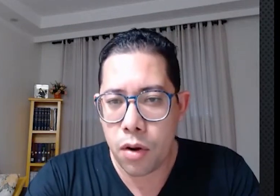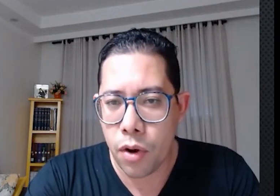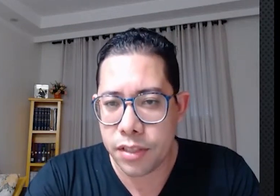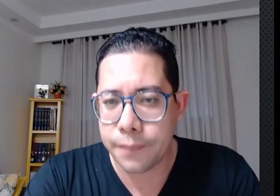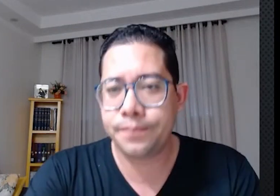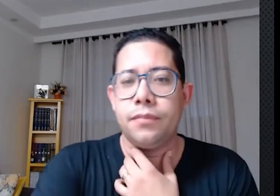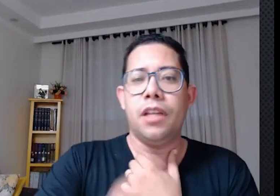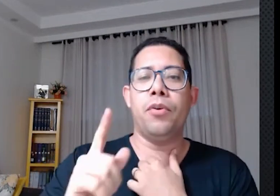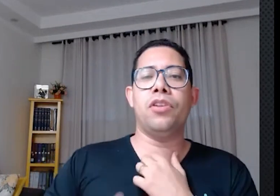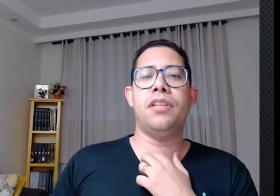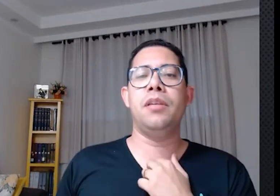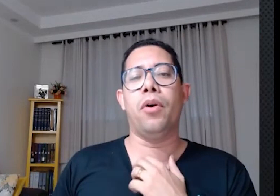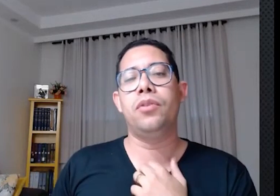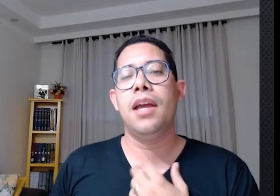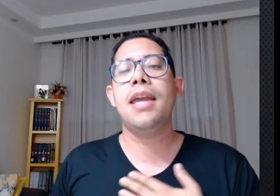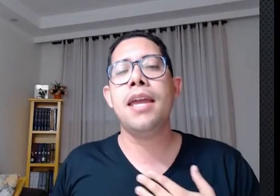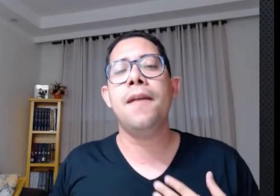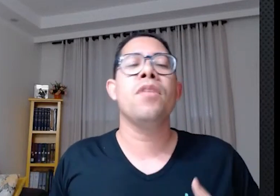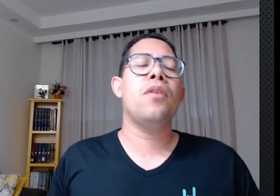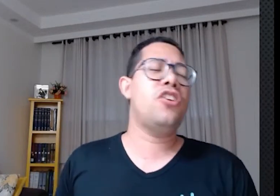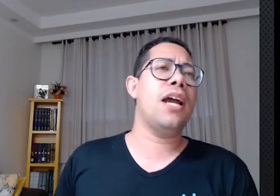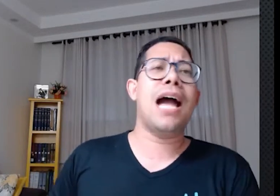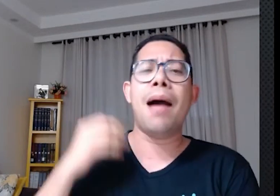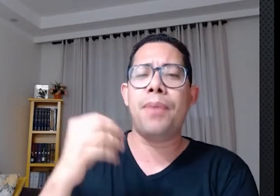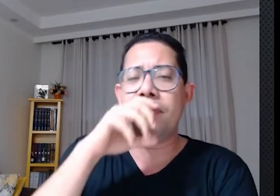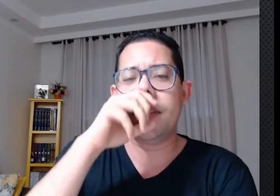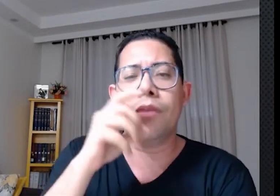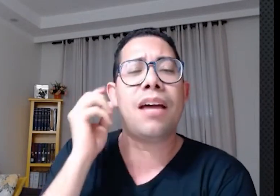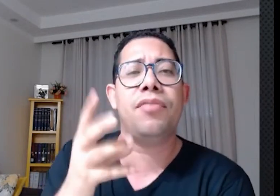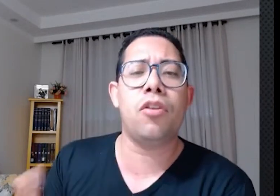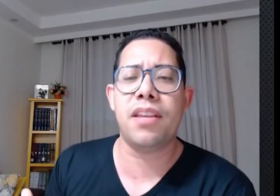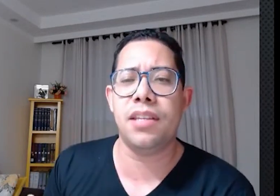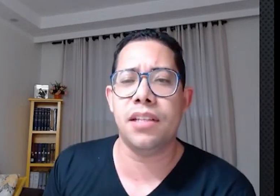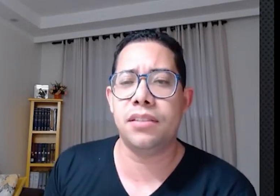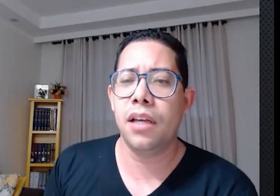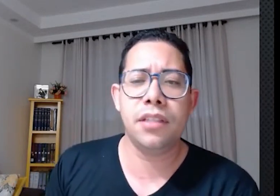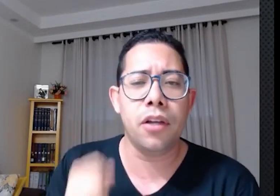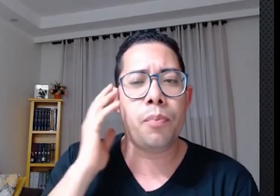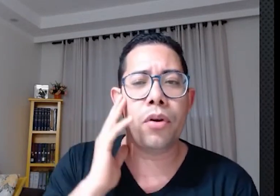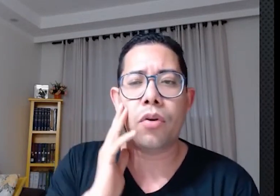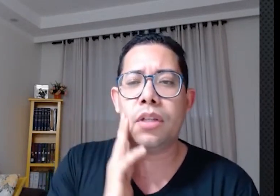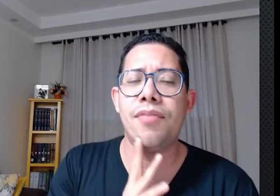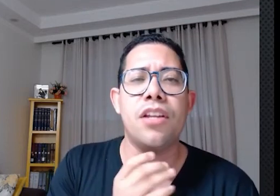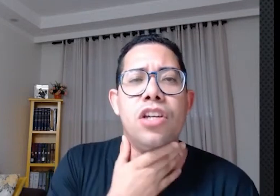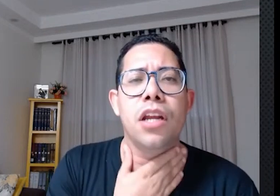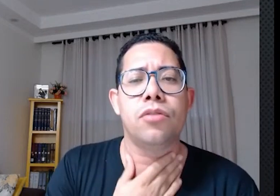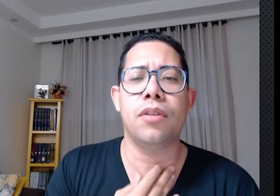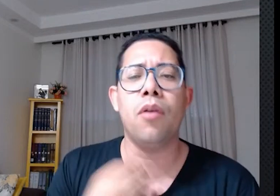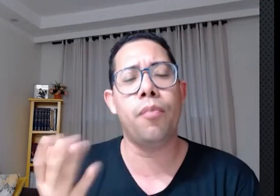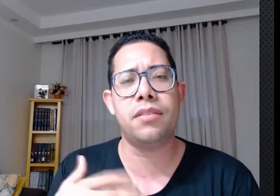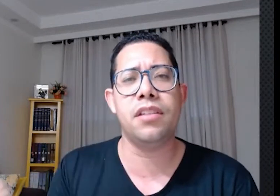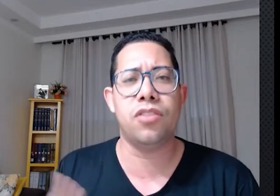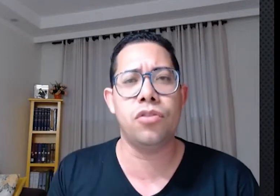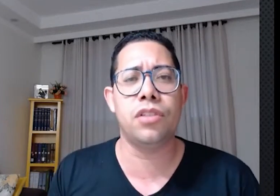uma coisa, depois de eu dizer esse ponto. E aí chega a previsão da vinda do Messias, que se deu por conta da vinda de Cristo,